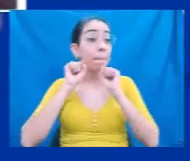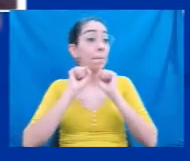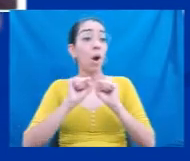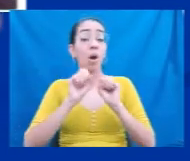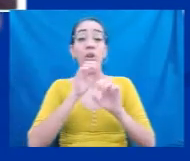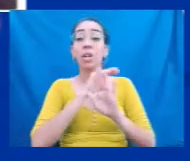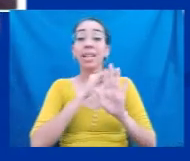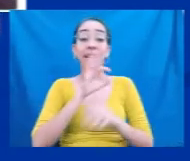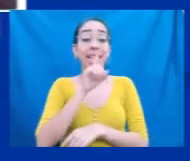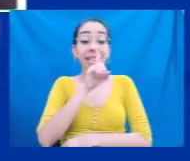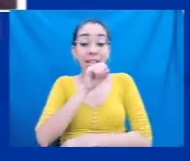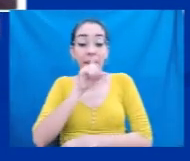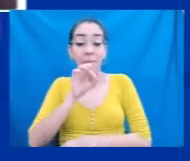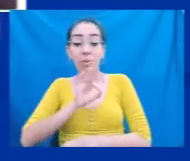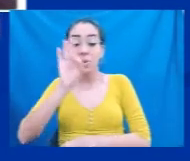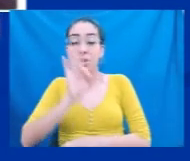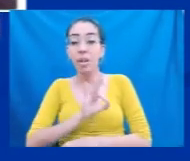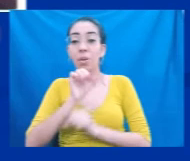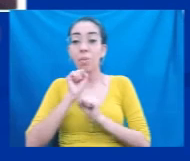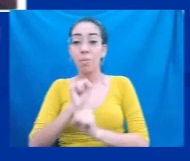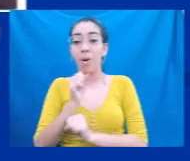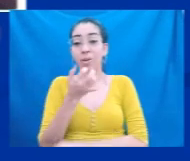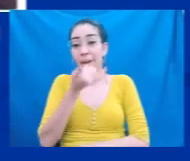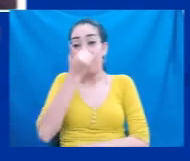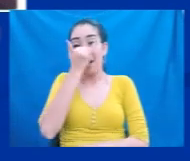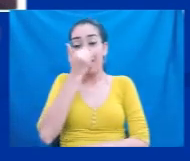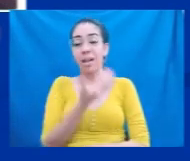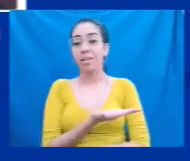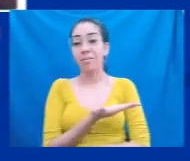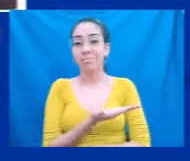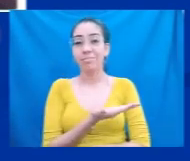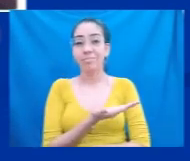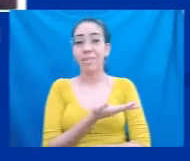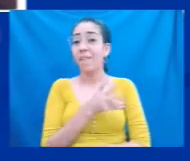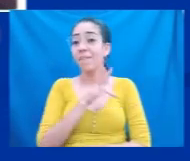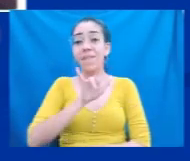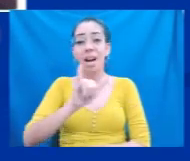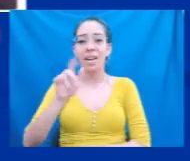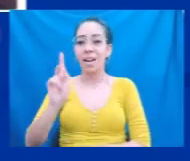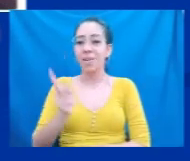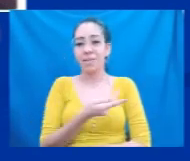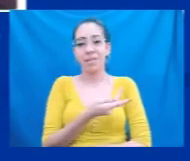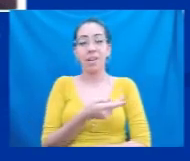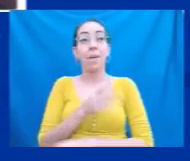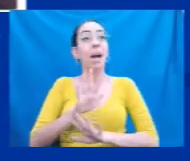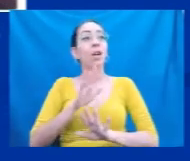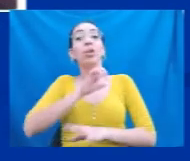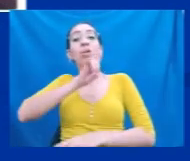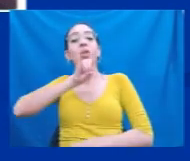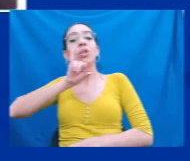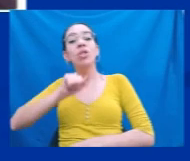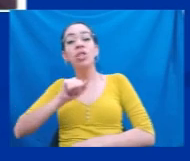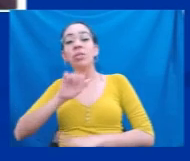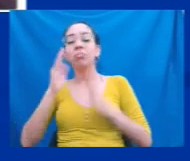tudo para dar errado. Não dá é algo assim inesperado, porque tem tudo para dar errado. A gente só não sabe quando vai acontecer, mas é